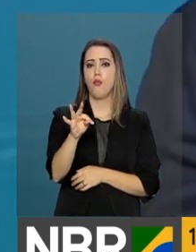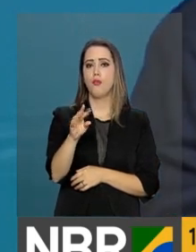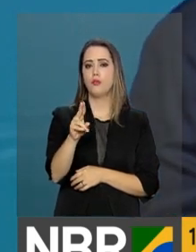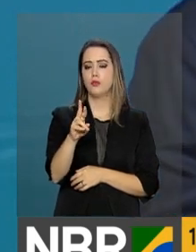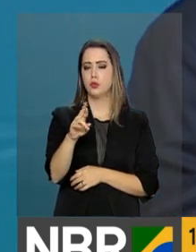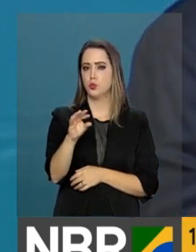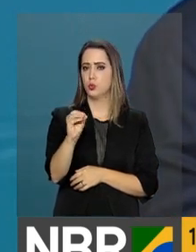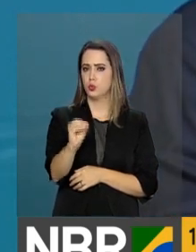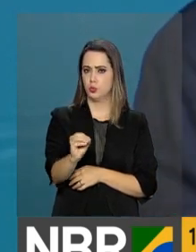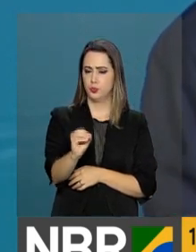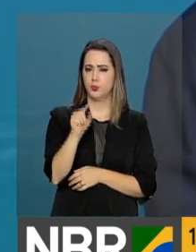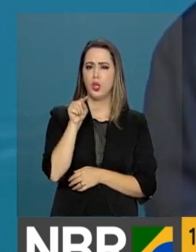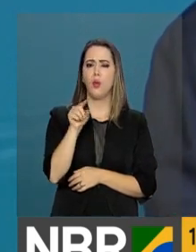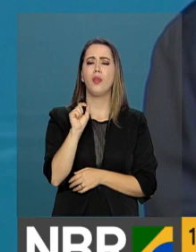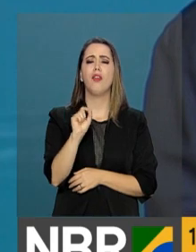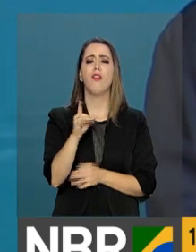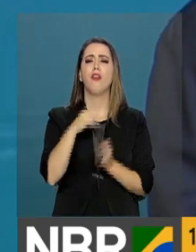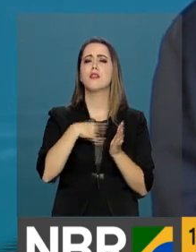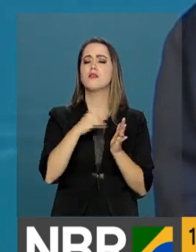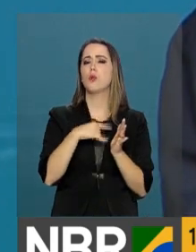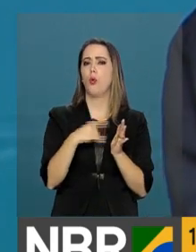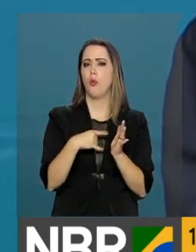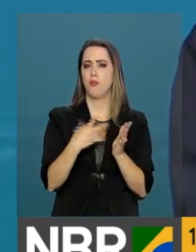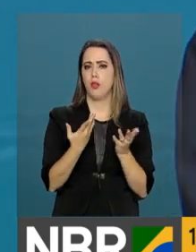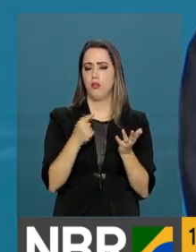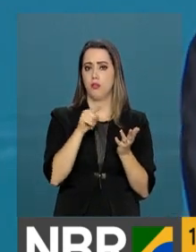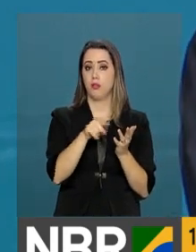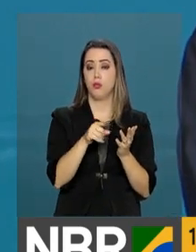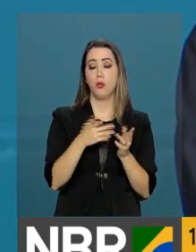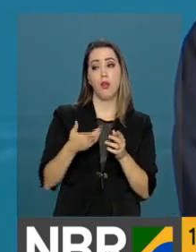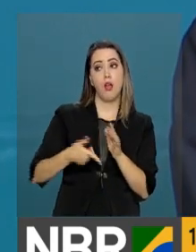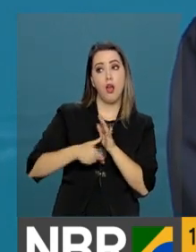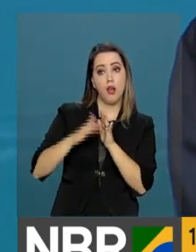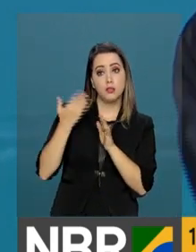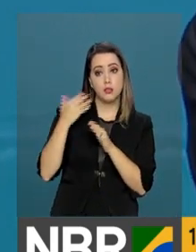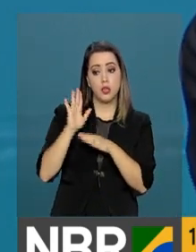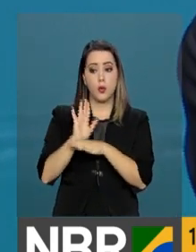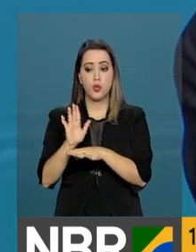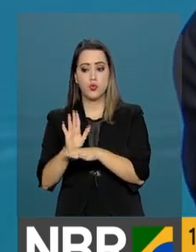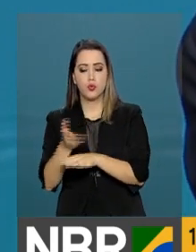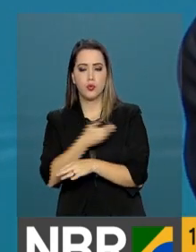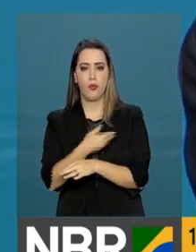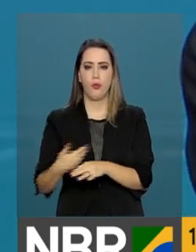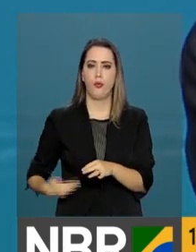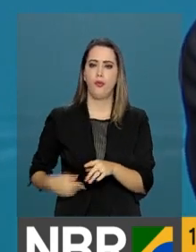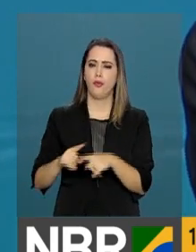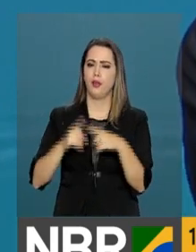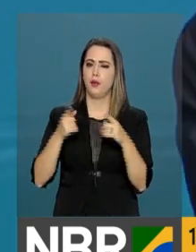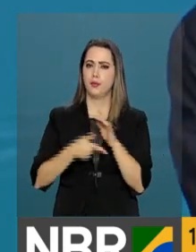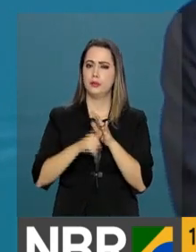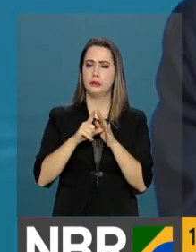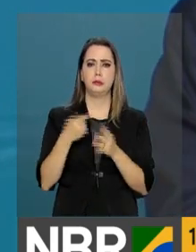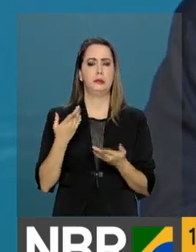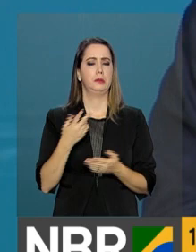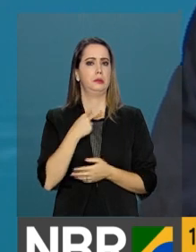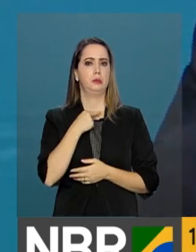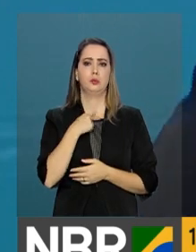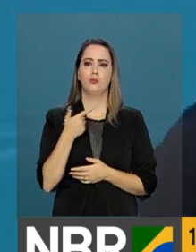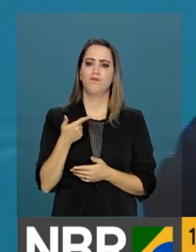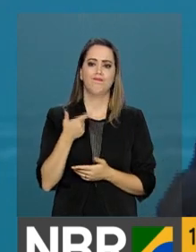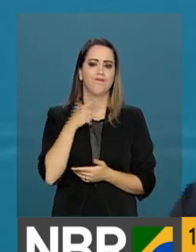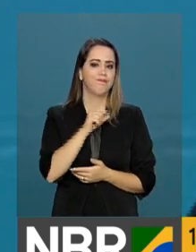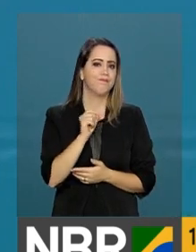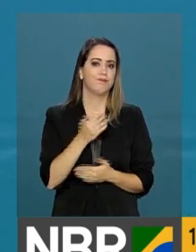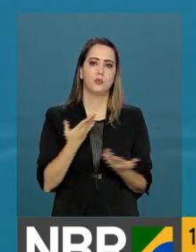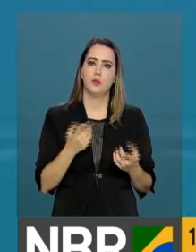a ser uma colaboração com o governo. Mas não foi tido dessa maneira, e quando nós chegamos, pelas